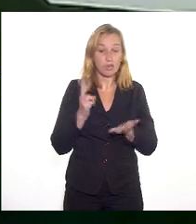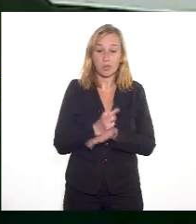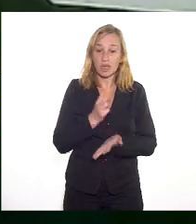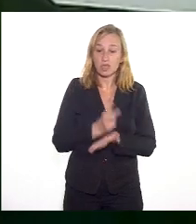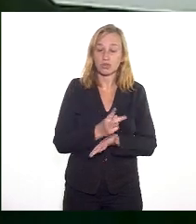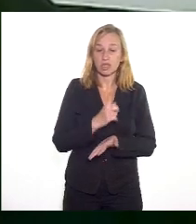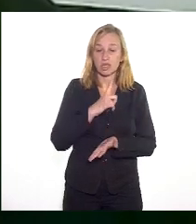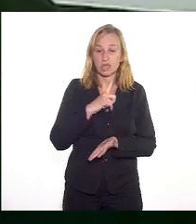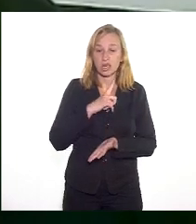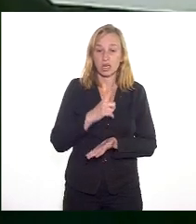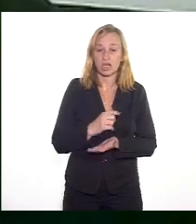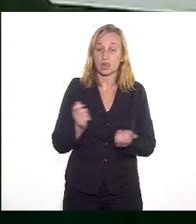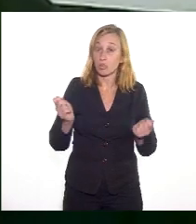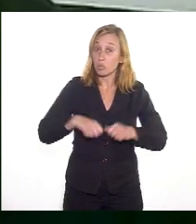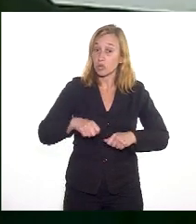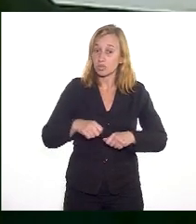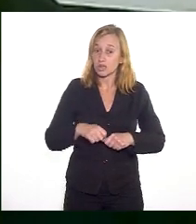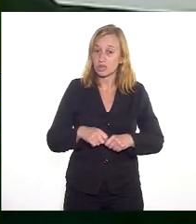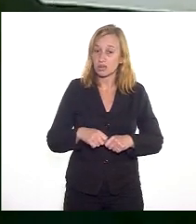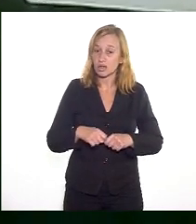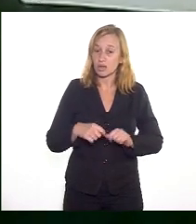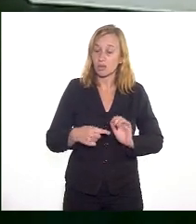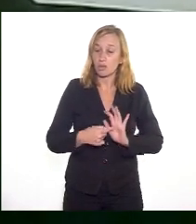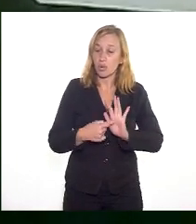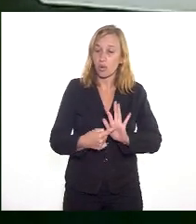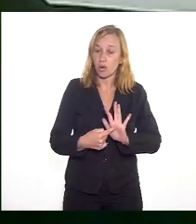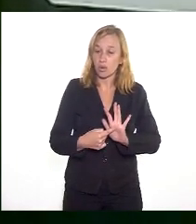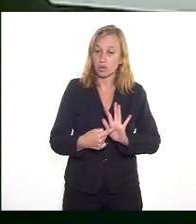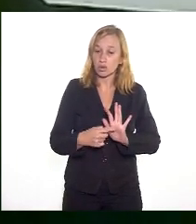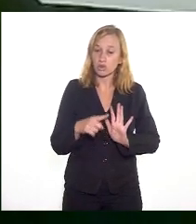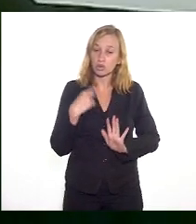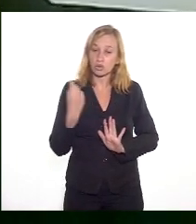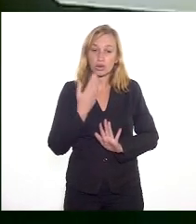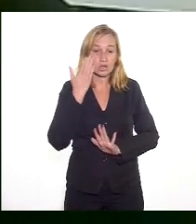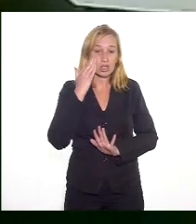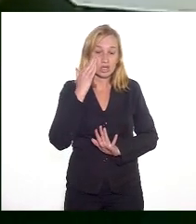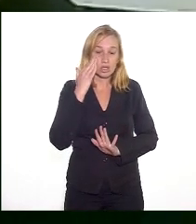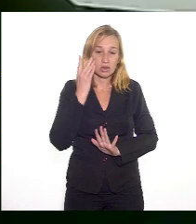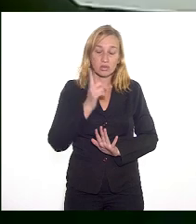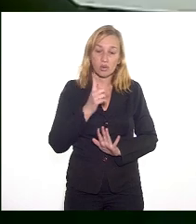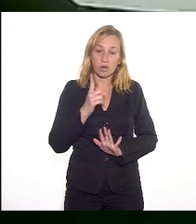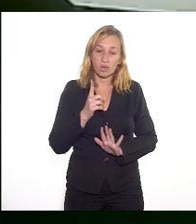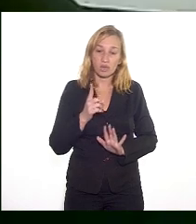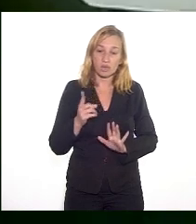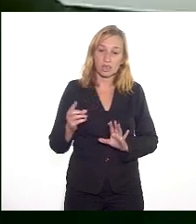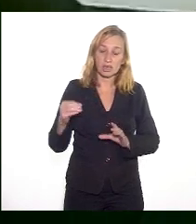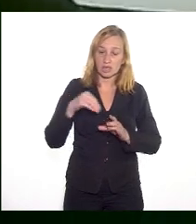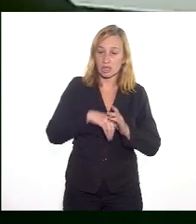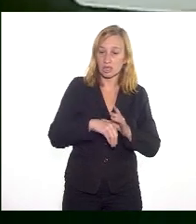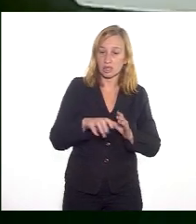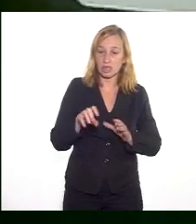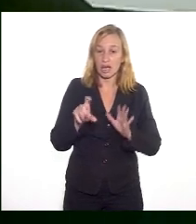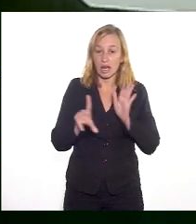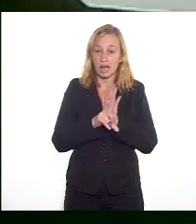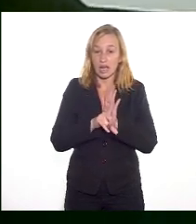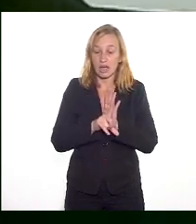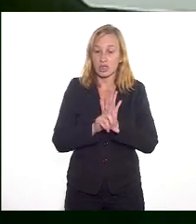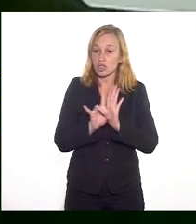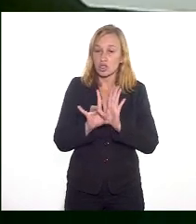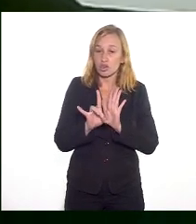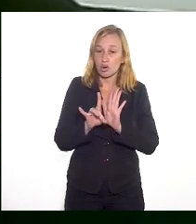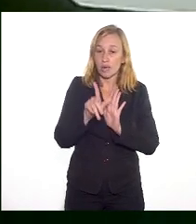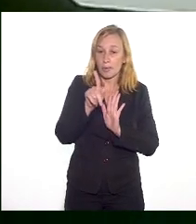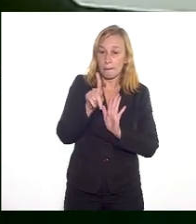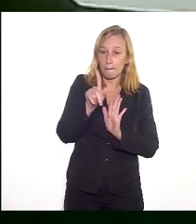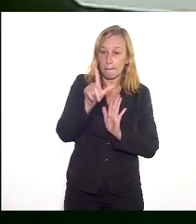gente tenha essa possibilidade, o demonstrativo, no nosso entendimento, não entra na letra da lei, sim no anexo como demonstrativo, é planilha, não é